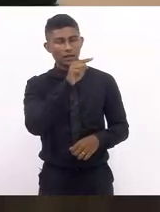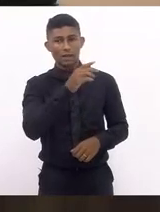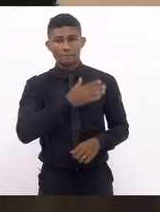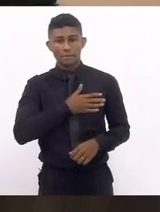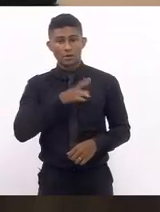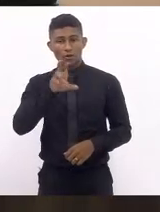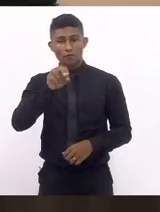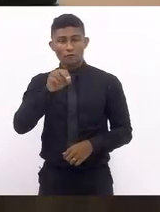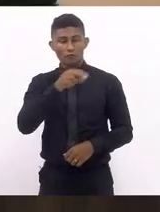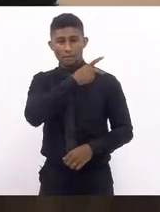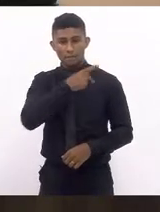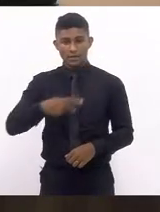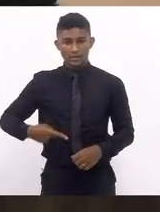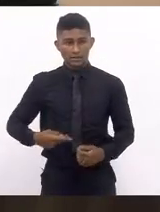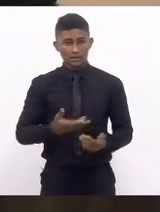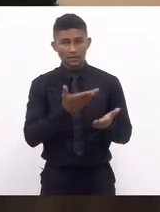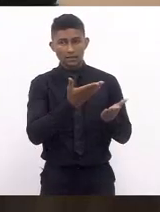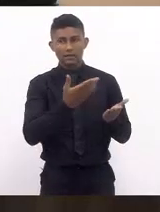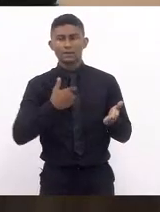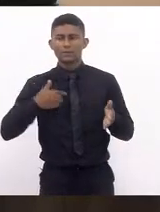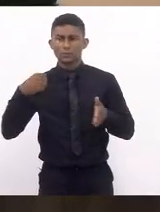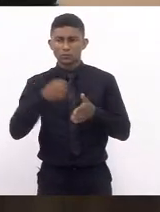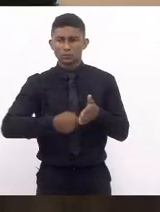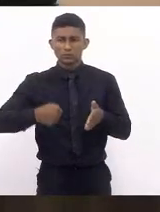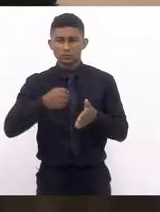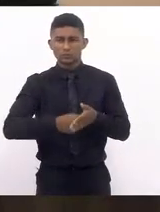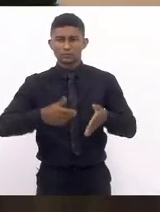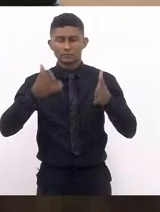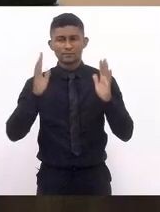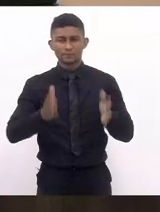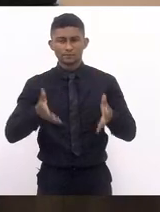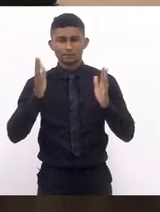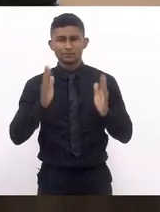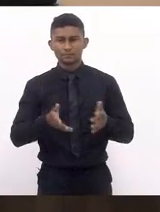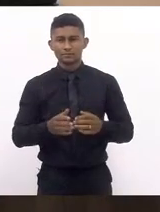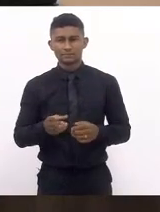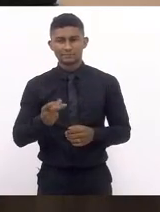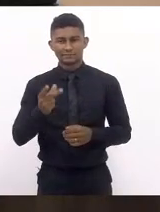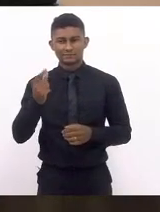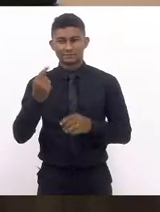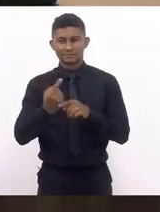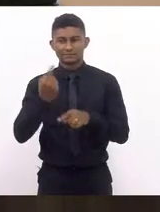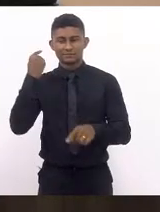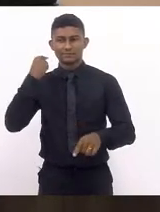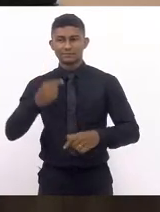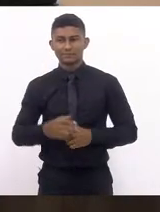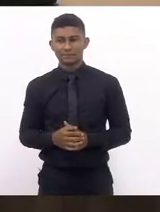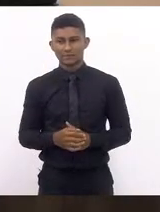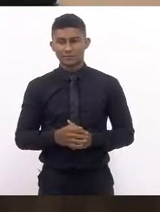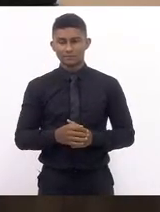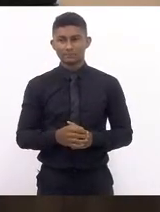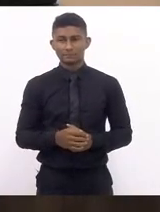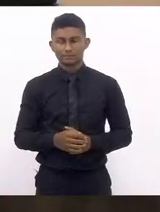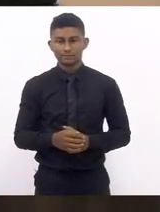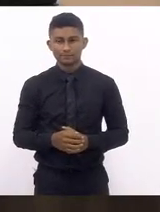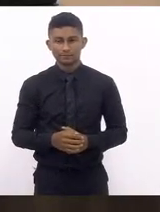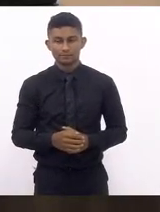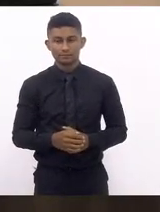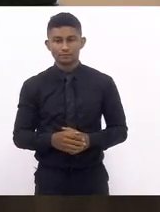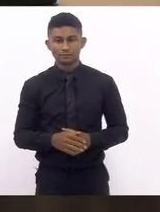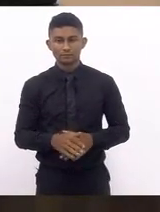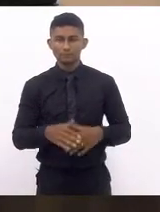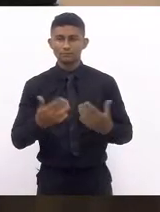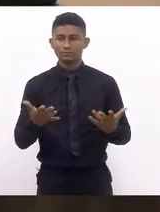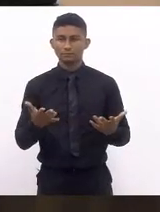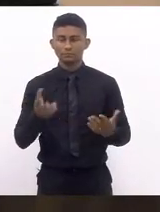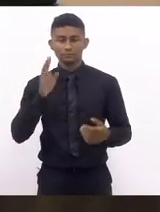então eu sou parte dessa luta muito tempo nela lazaroni ser festa pois bem e aí